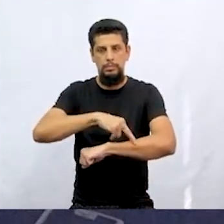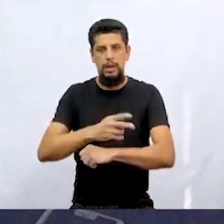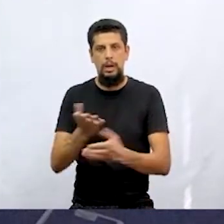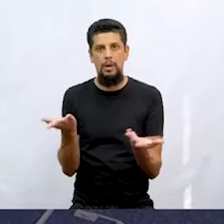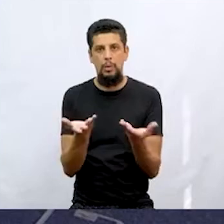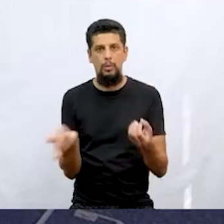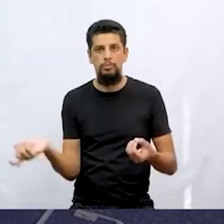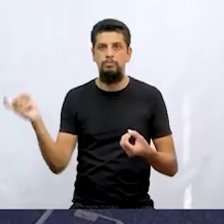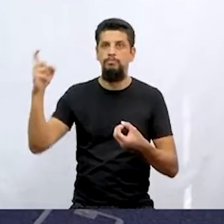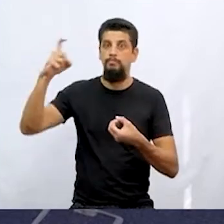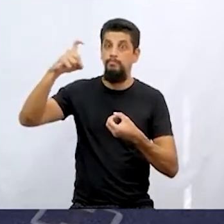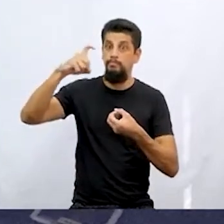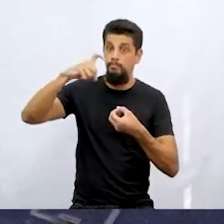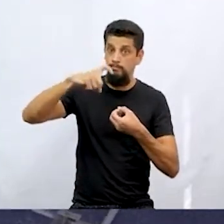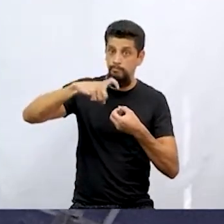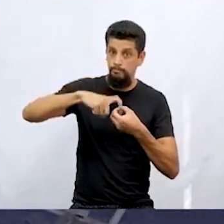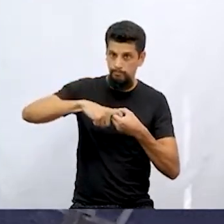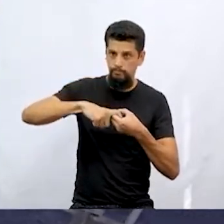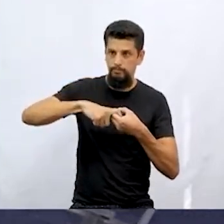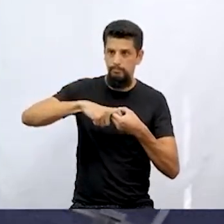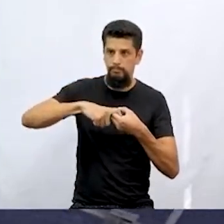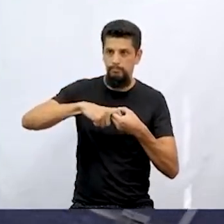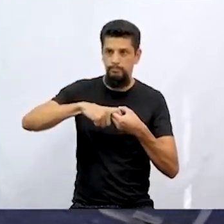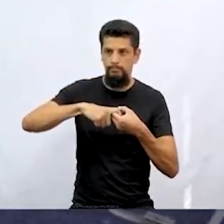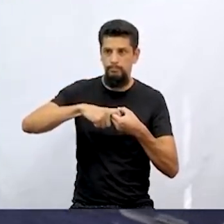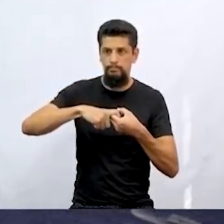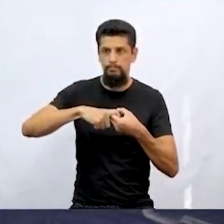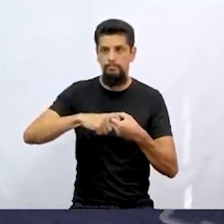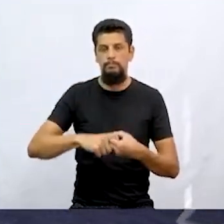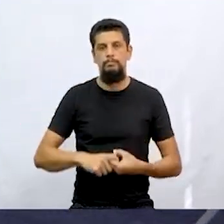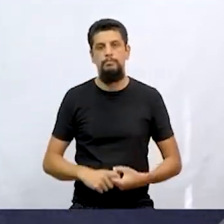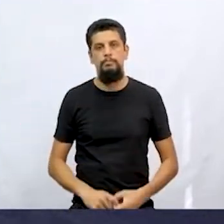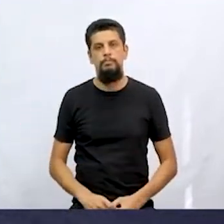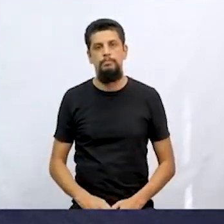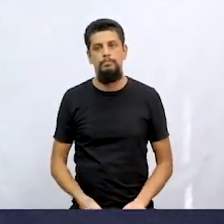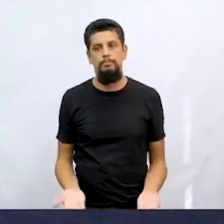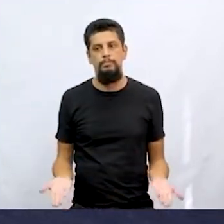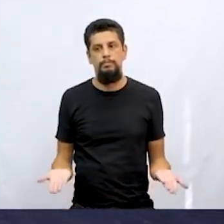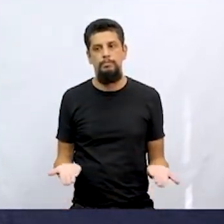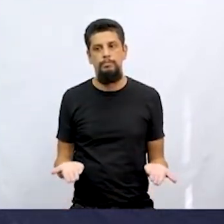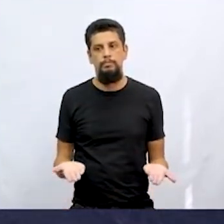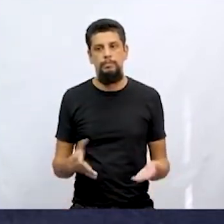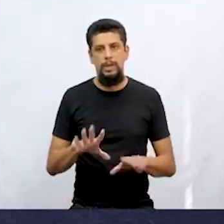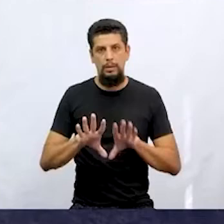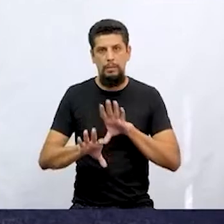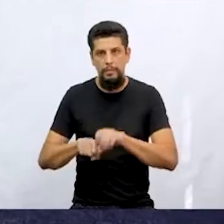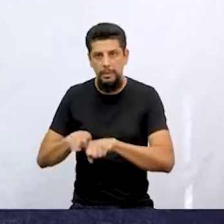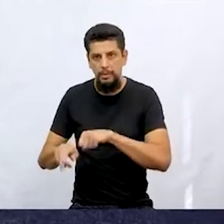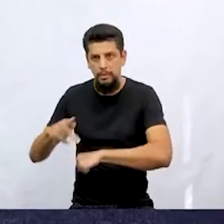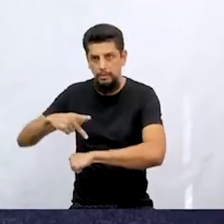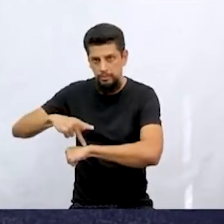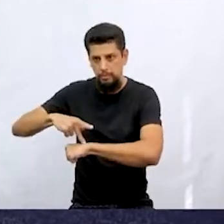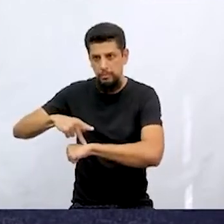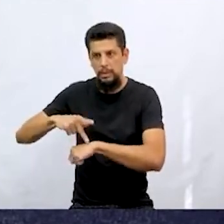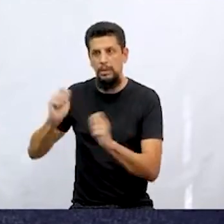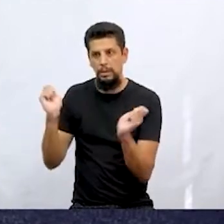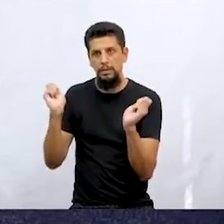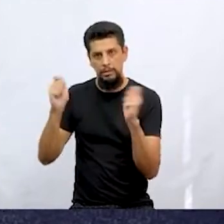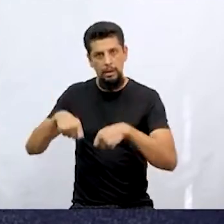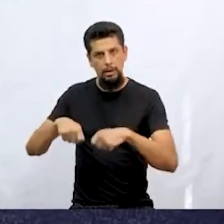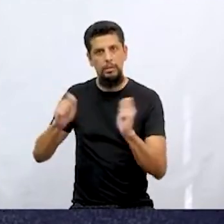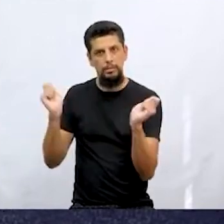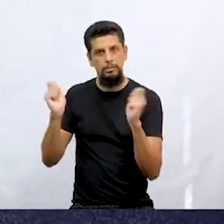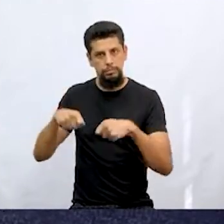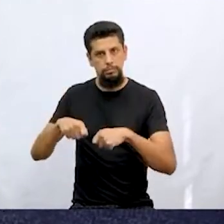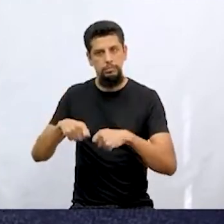E agora, volta. Volta. Aí baixa, pega, daí pode pisar. Ah, pode pisar